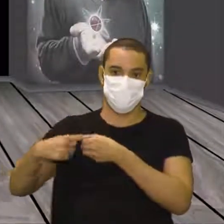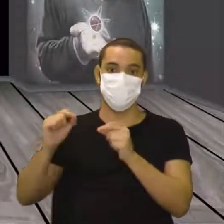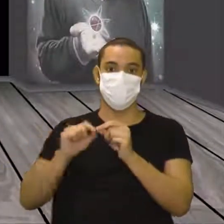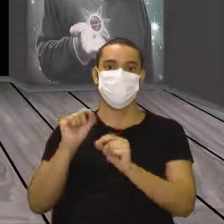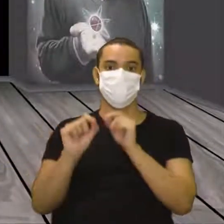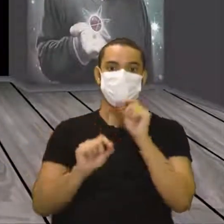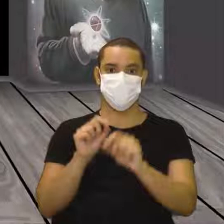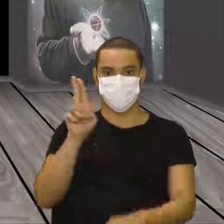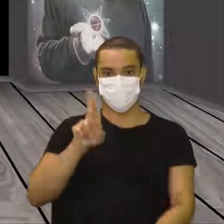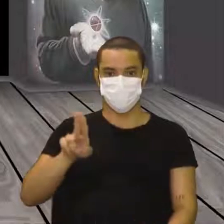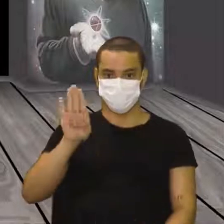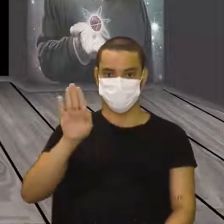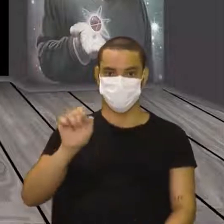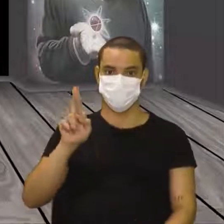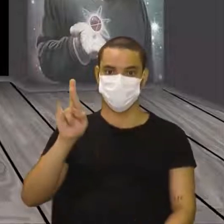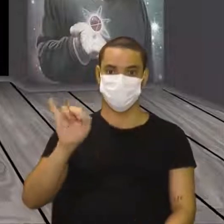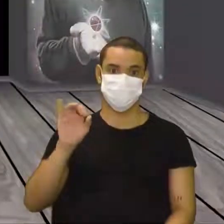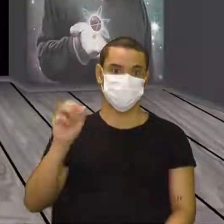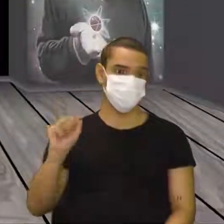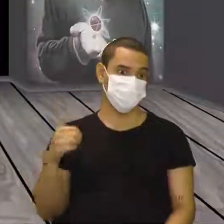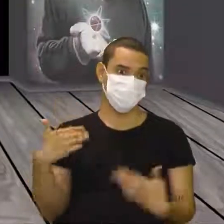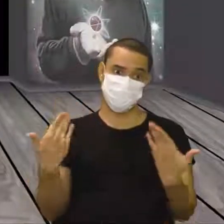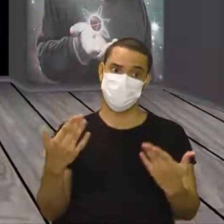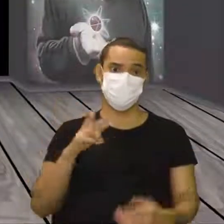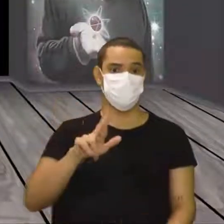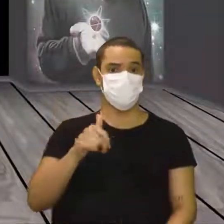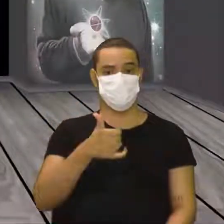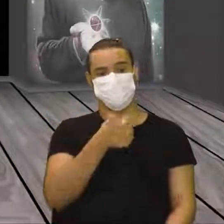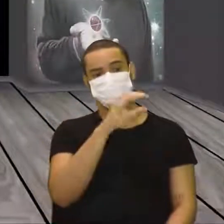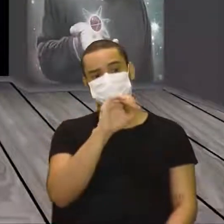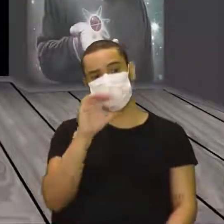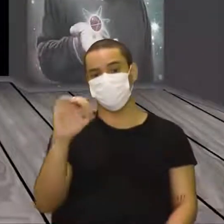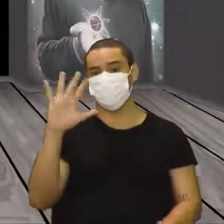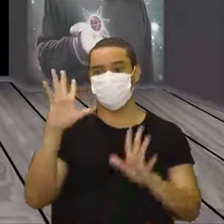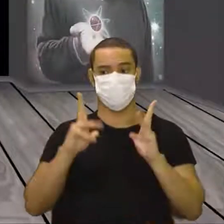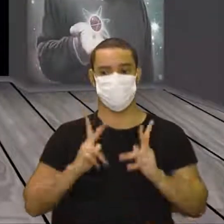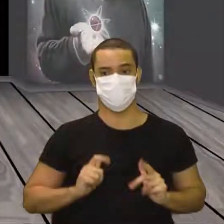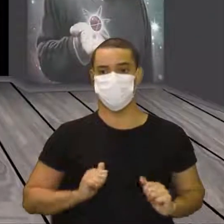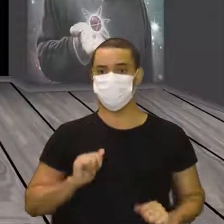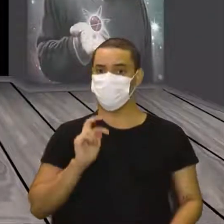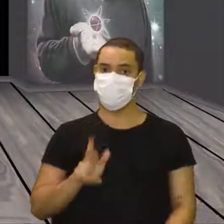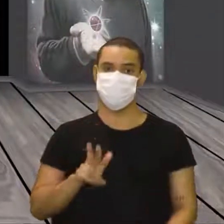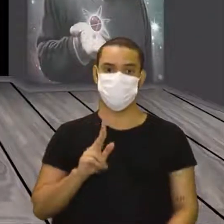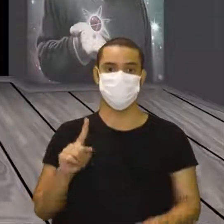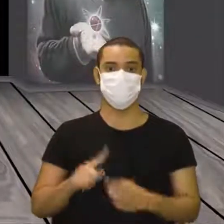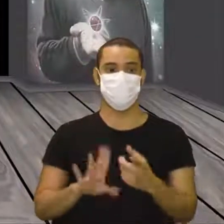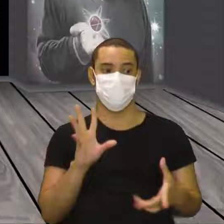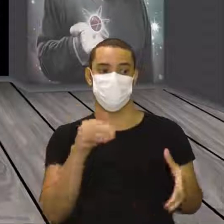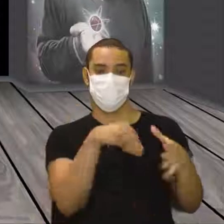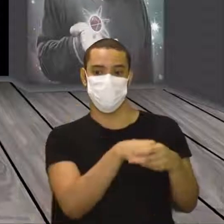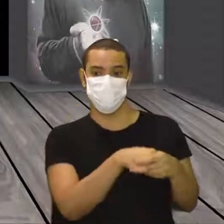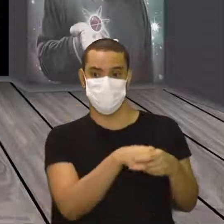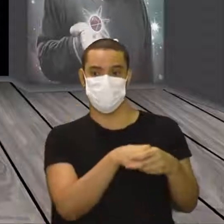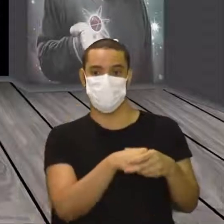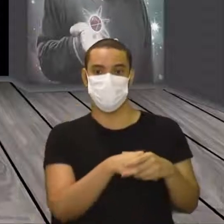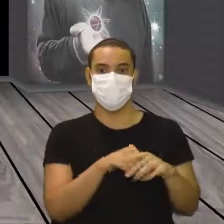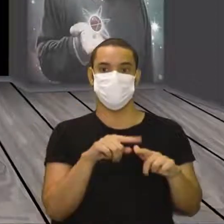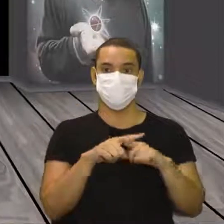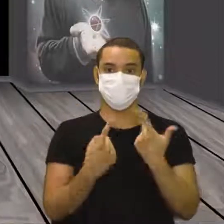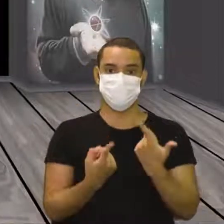Usar baterias. Então não é uma energia 100% limpa, é uma energia que vai ser armazenada, mas